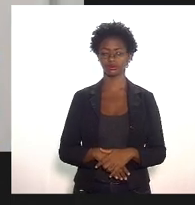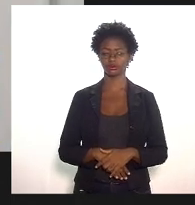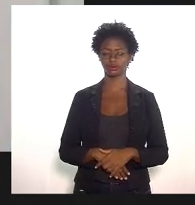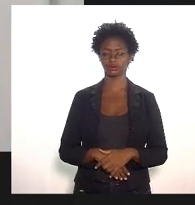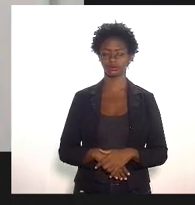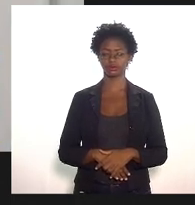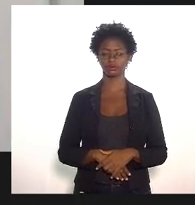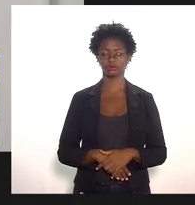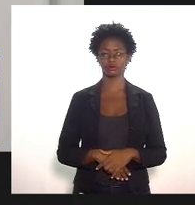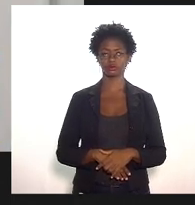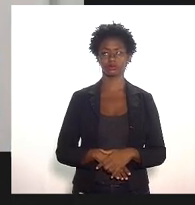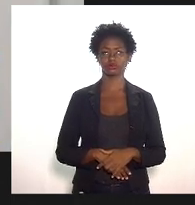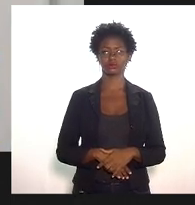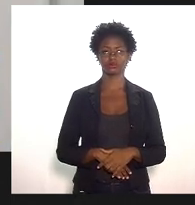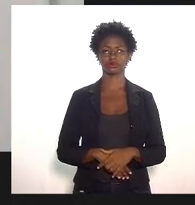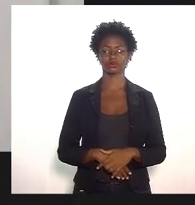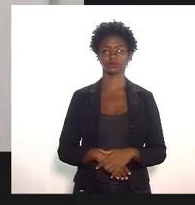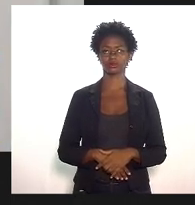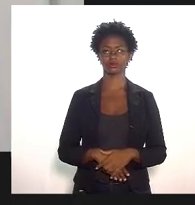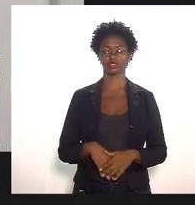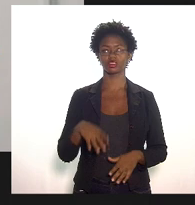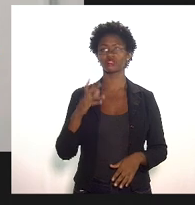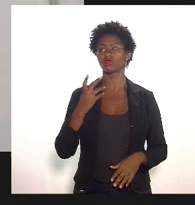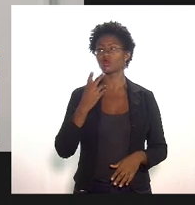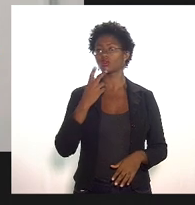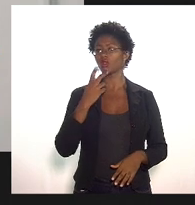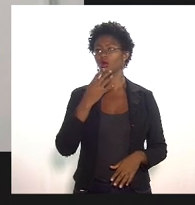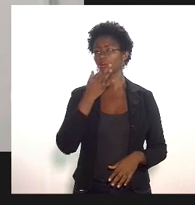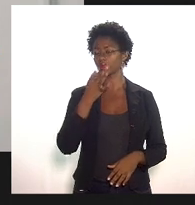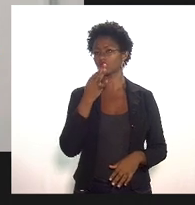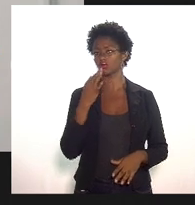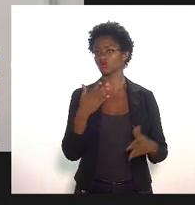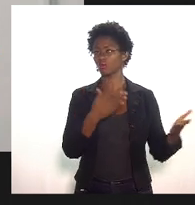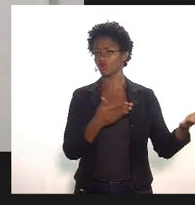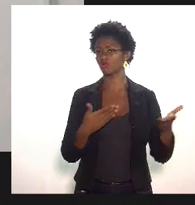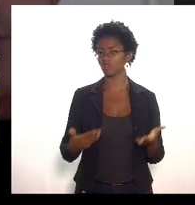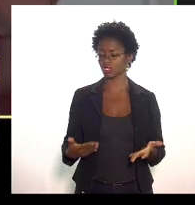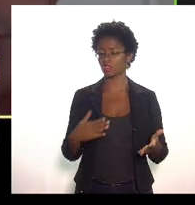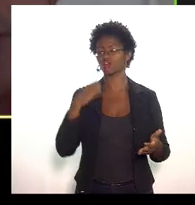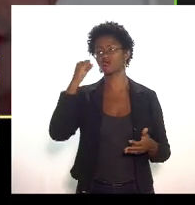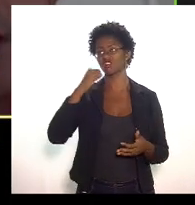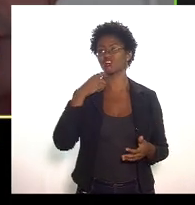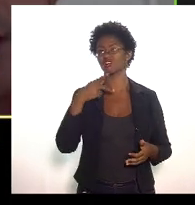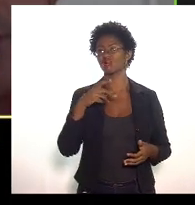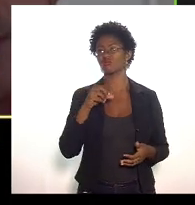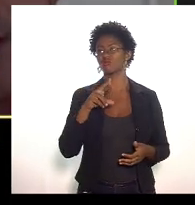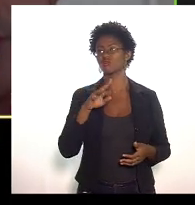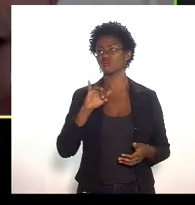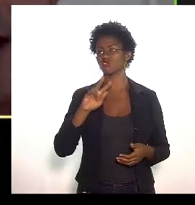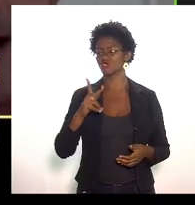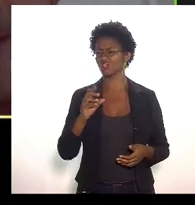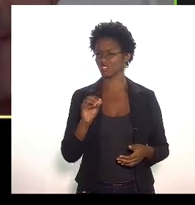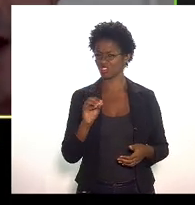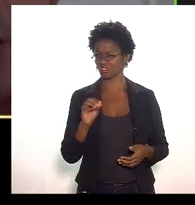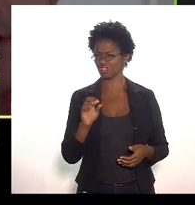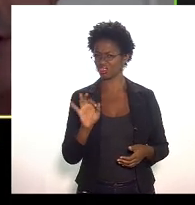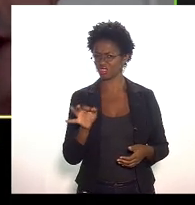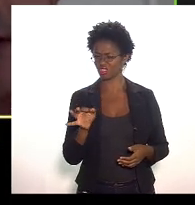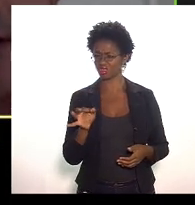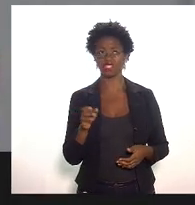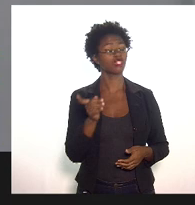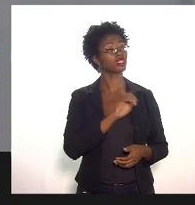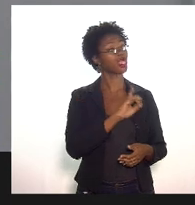de convidar o senador Portinho do Rio de Janeiro, os demais. Não, eu estou falando a respeito da